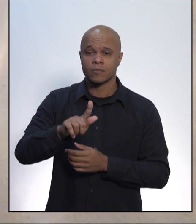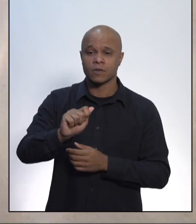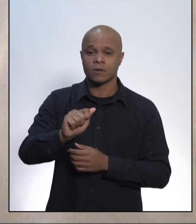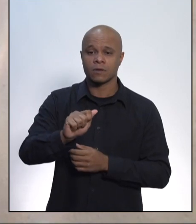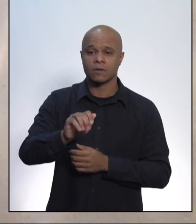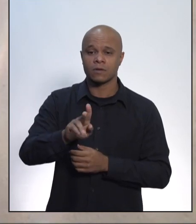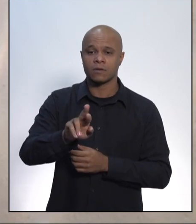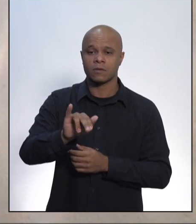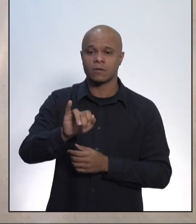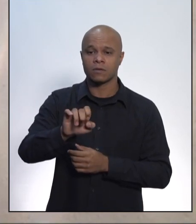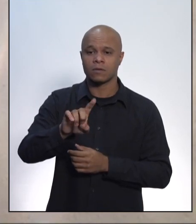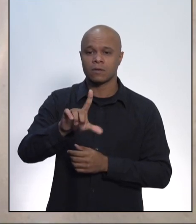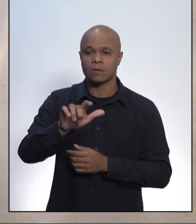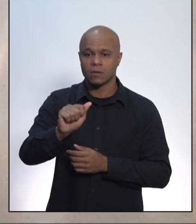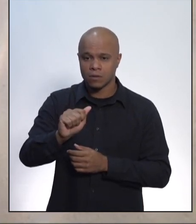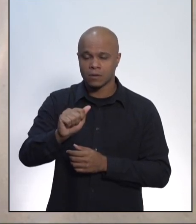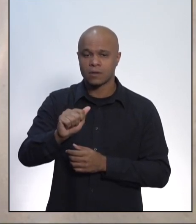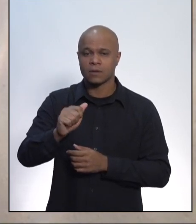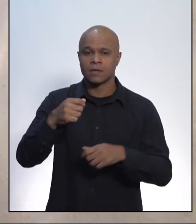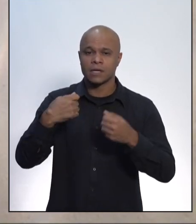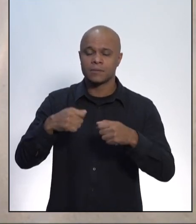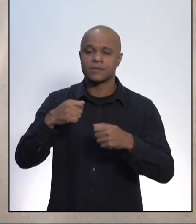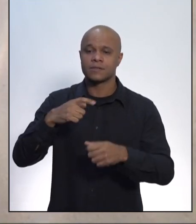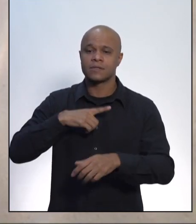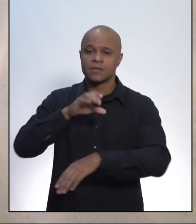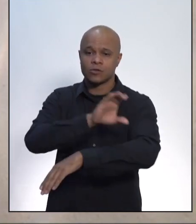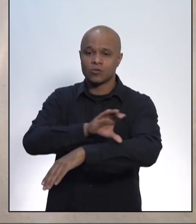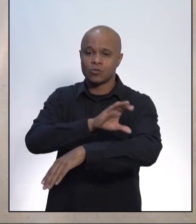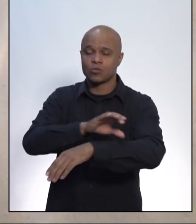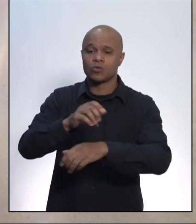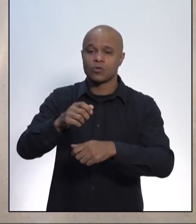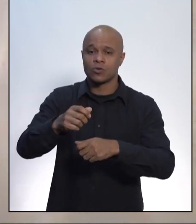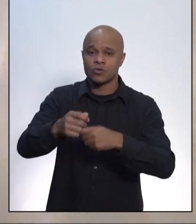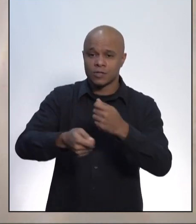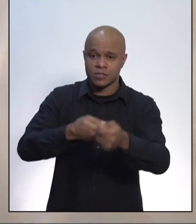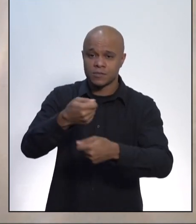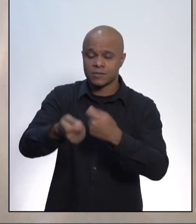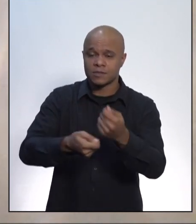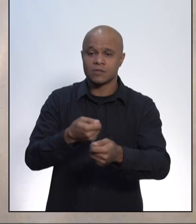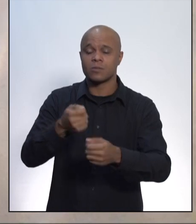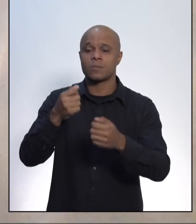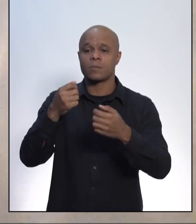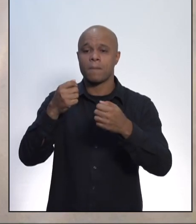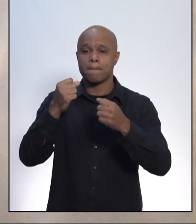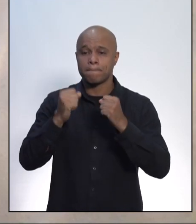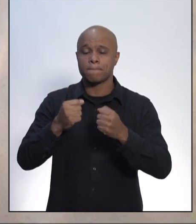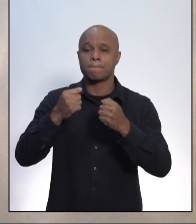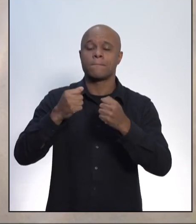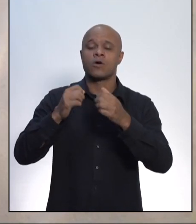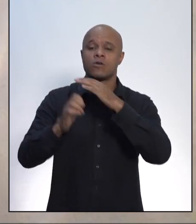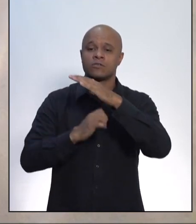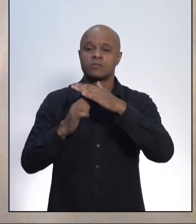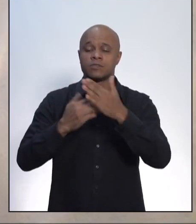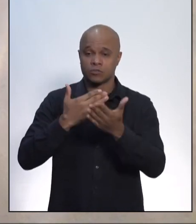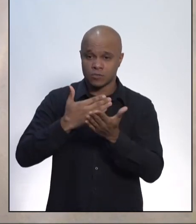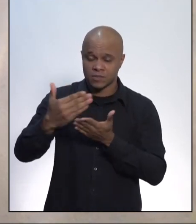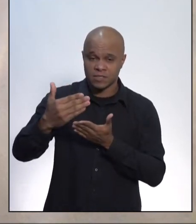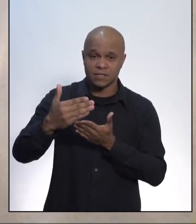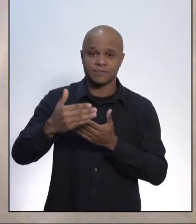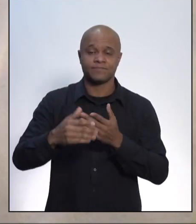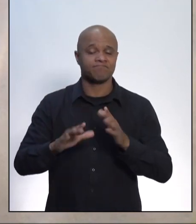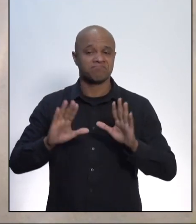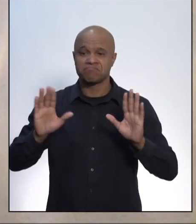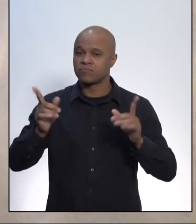perguntando, é preciso ter um curso de administração para abrir uma empresa? Não. O Bruno é publicitário, entendeu? Minha formação é em tecnologia, em